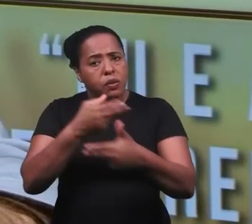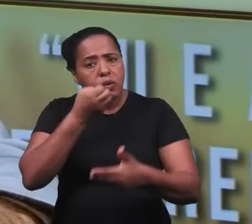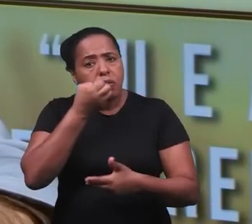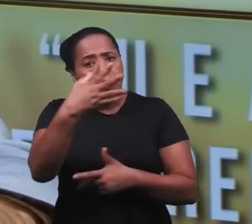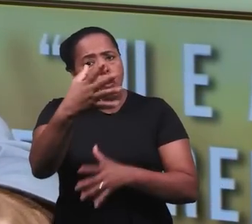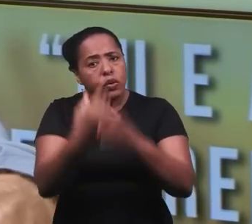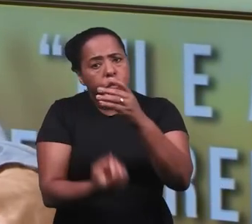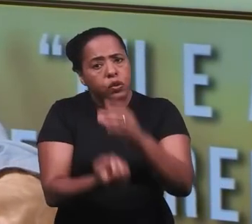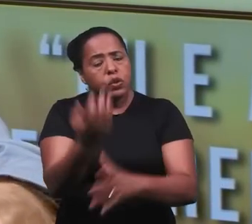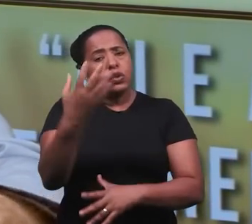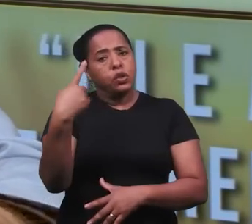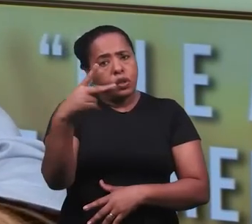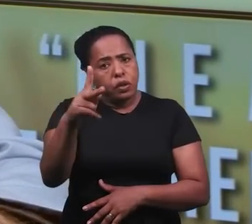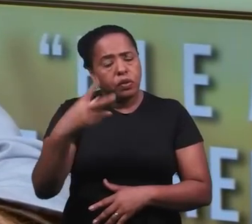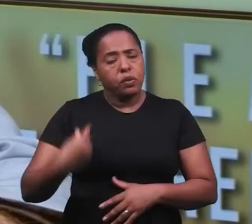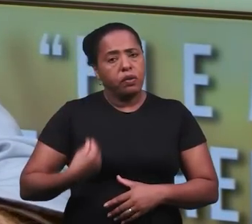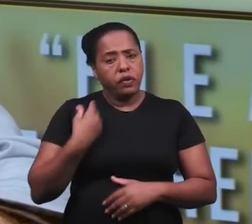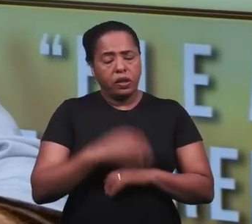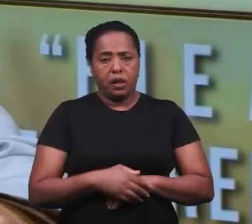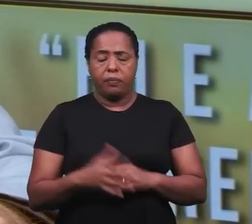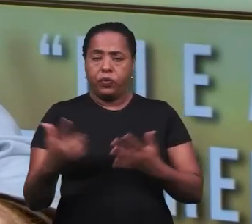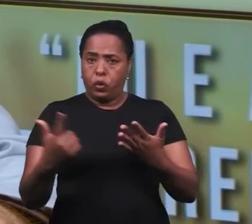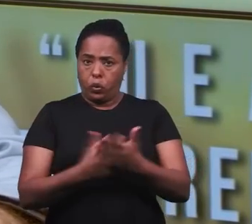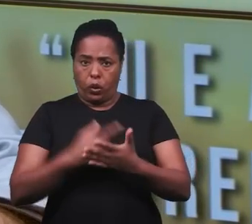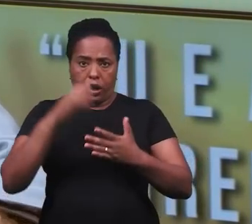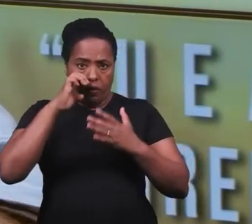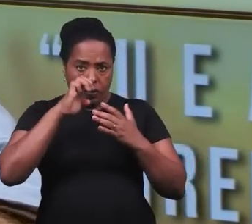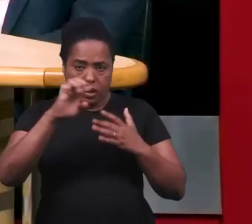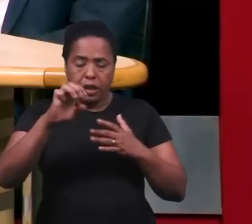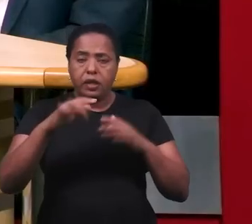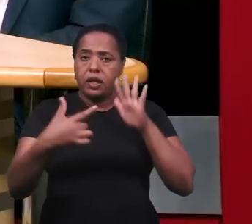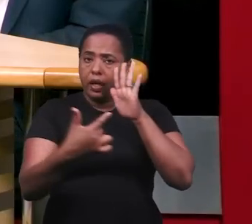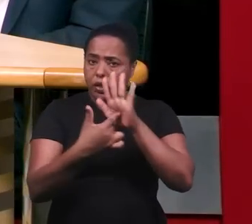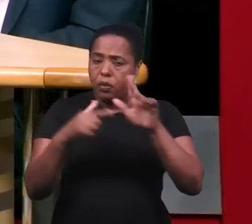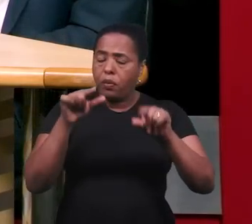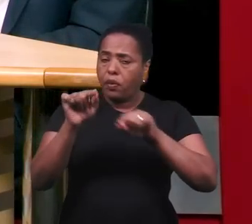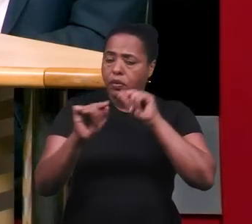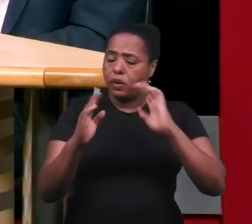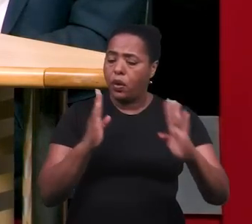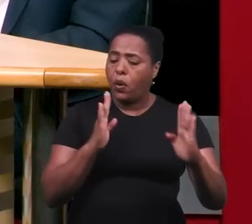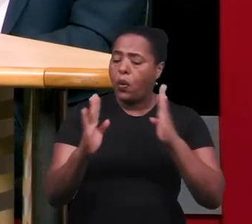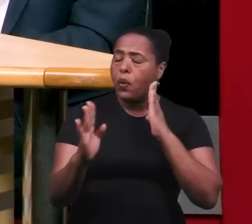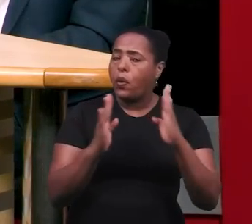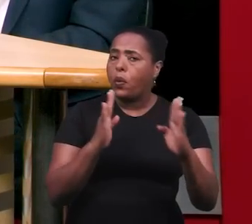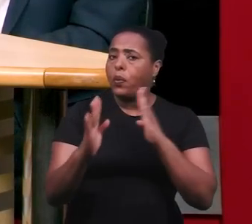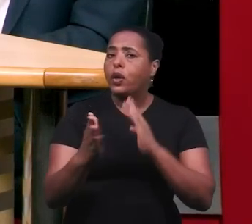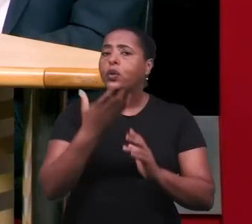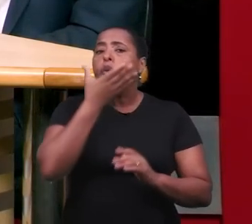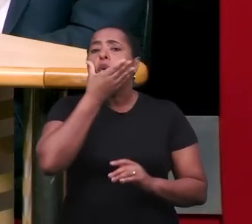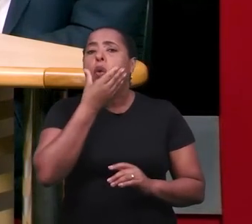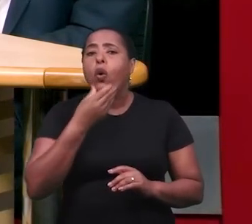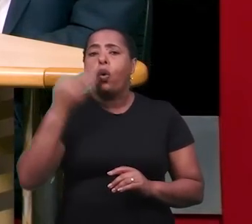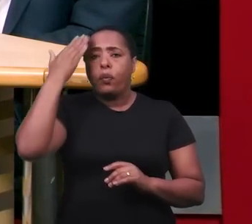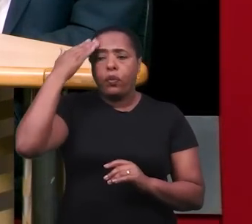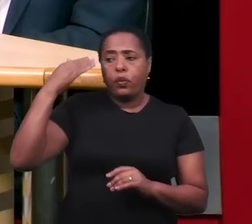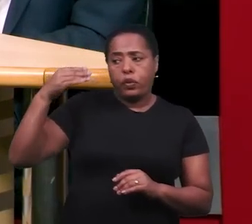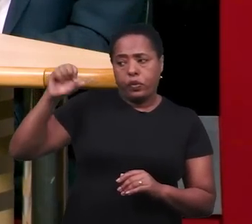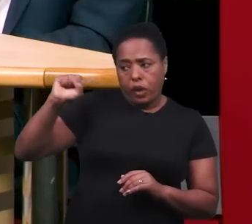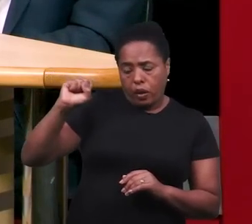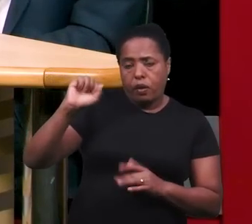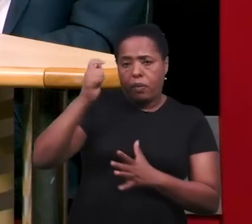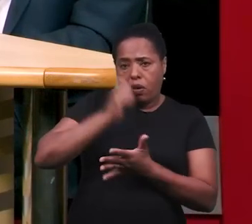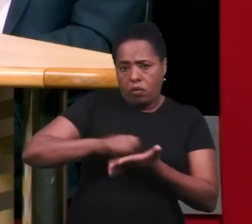de ordenar todas as coisas para o bem. Há um ponto do livro de Eclesiastes que vale a pena ser